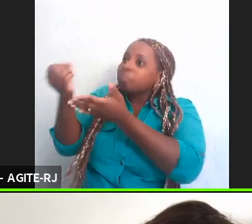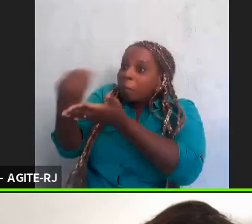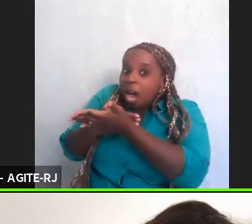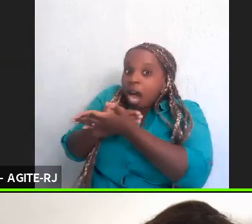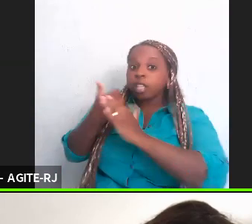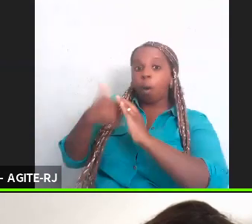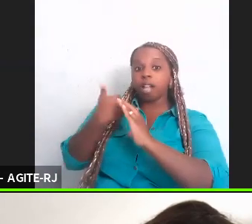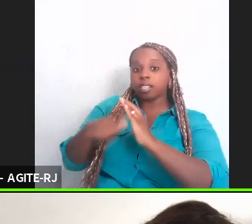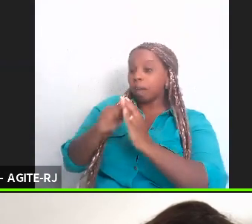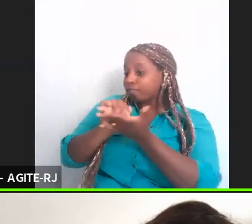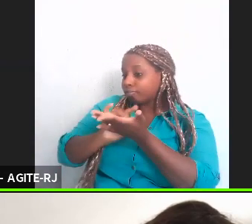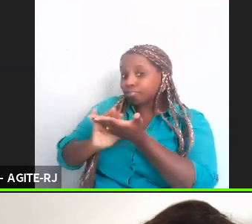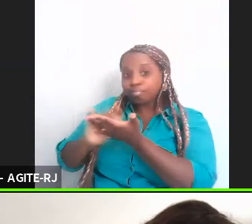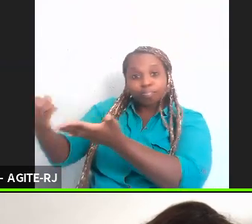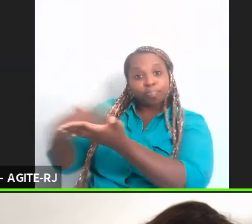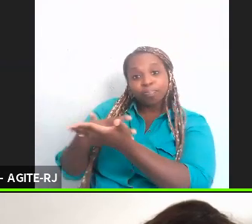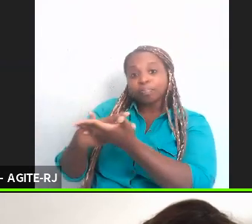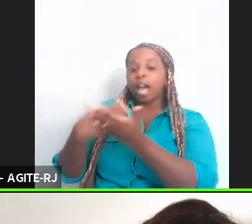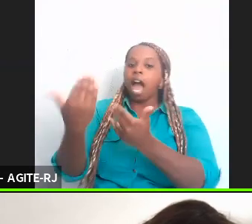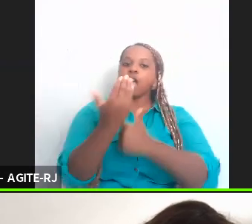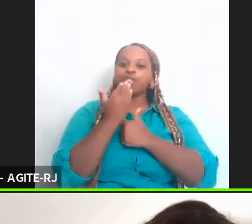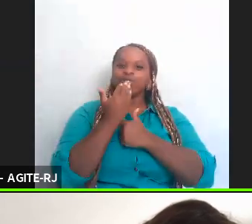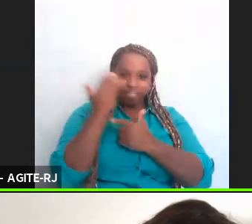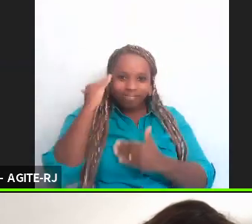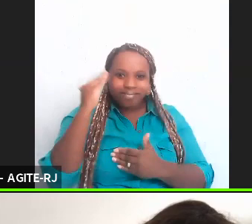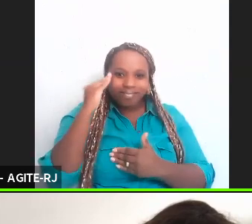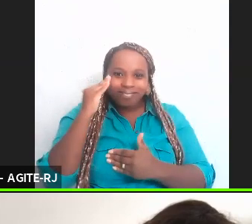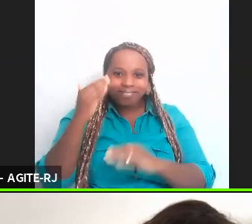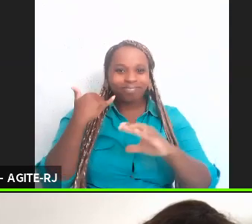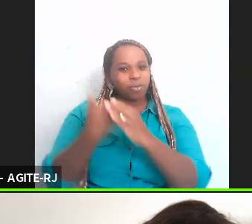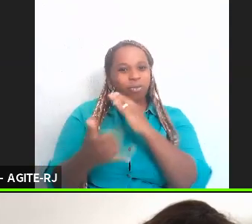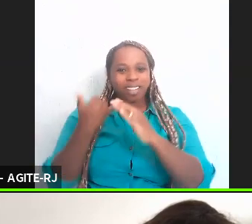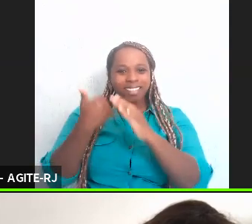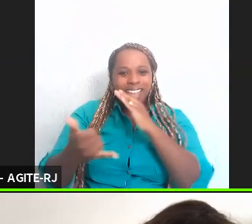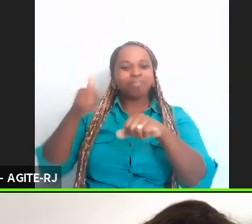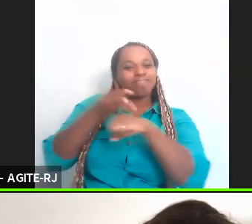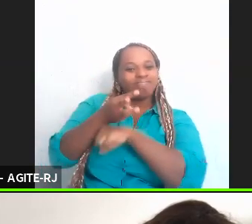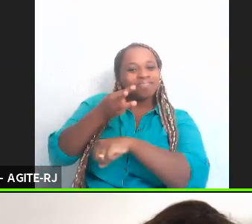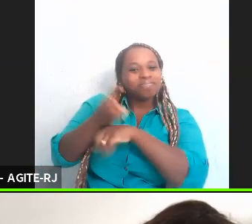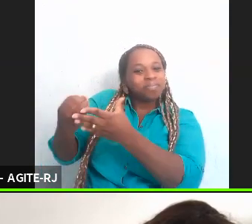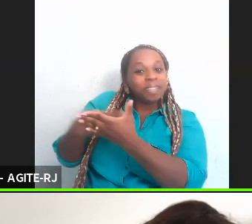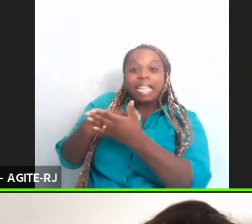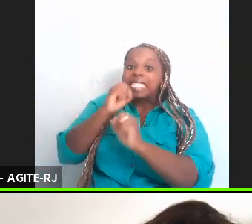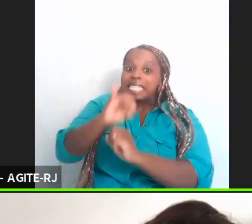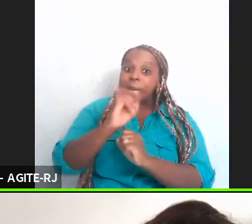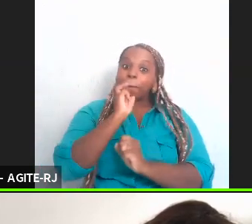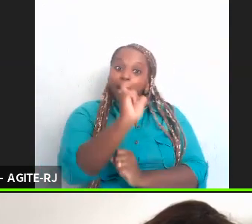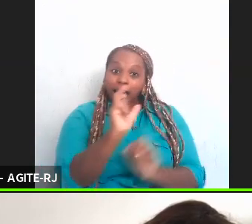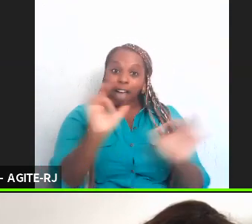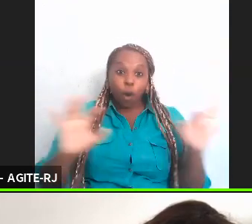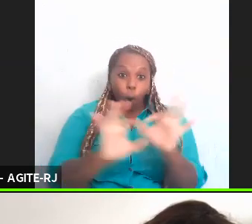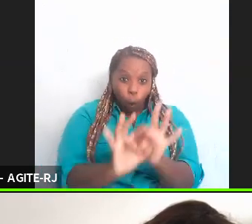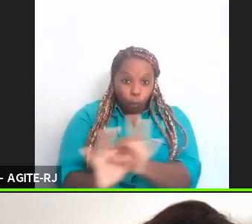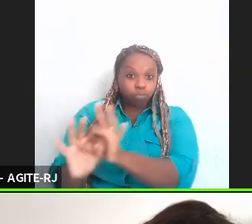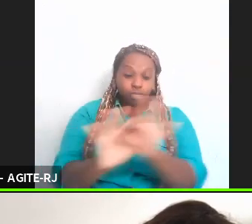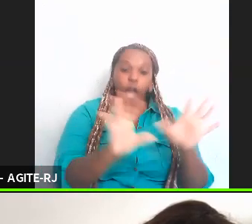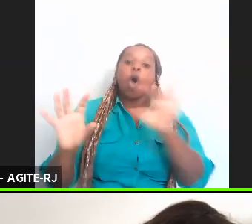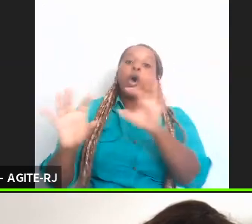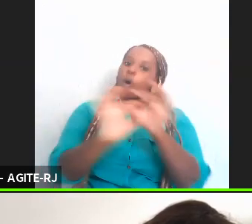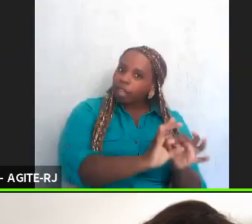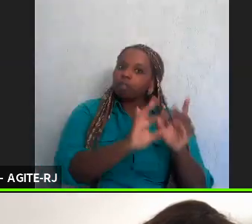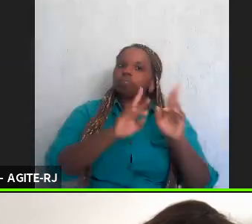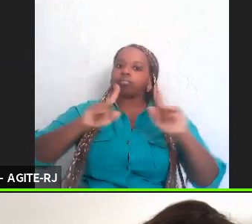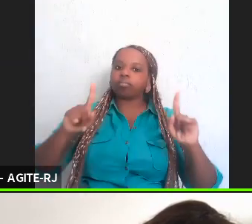por escrito, porque ajuda muito. Então, se aquela palavra faz muita diferença no contexto, você vai usar uma palavra muito